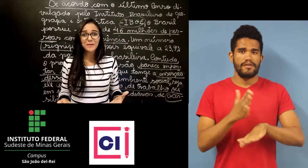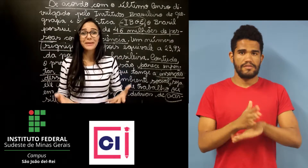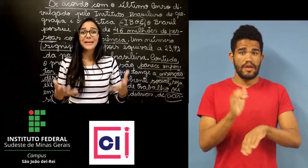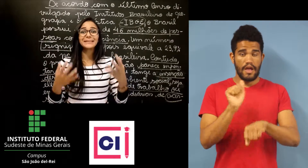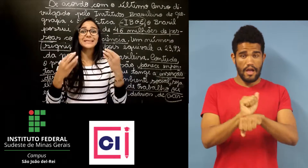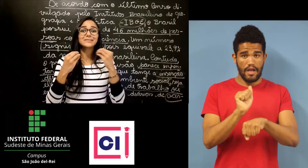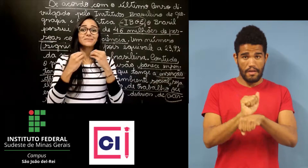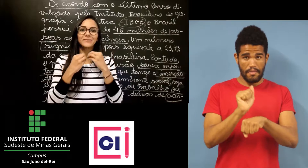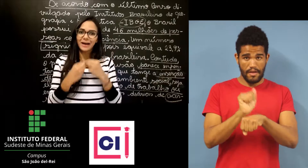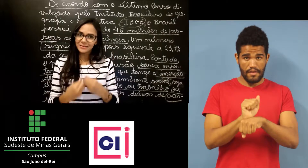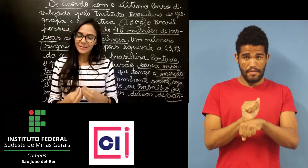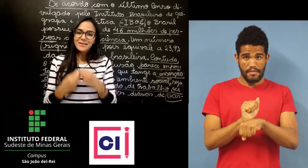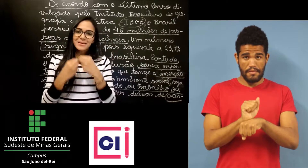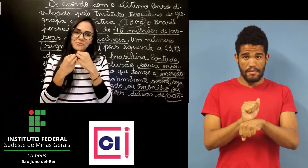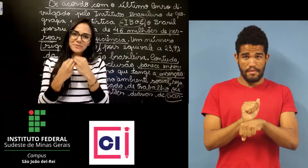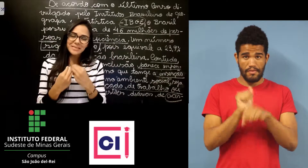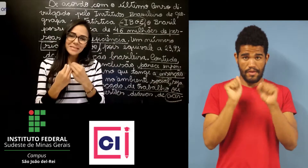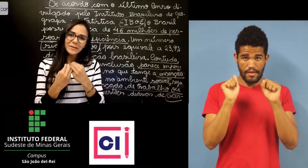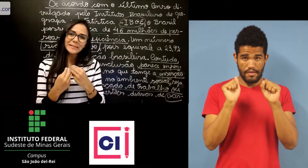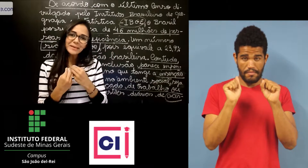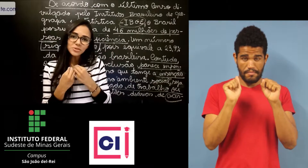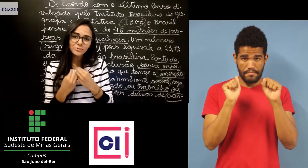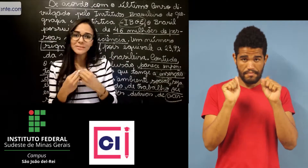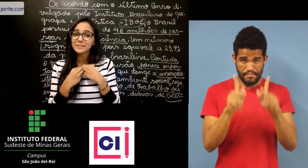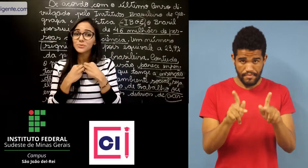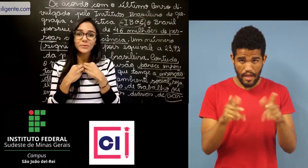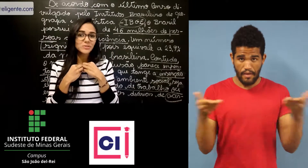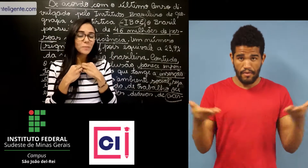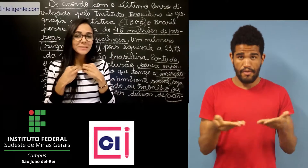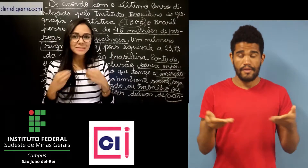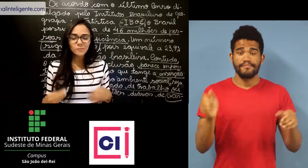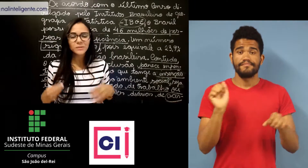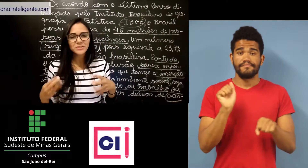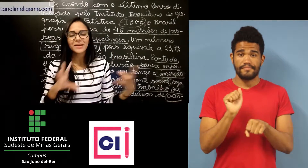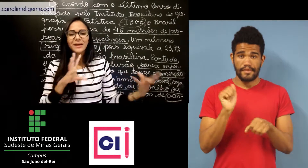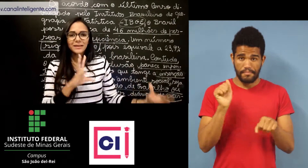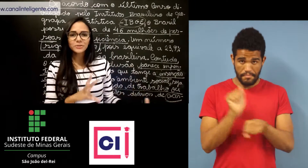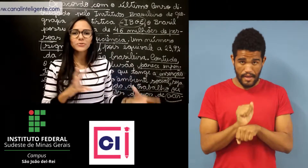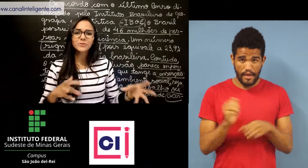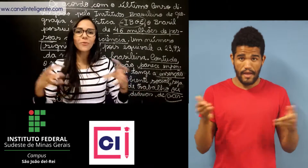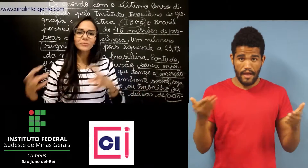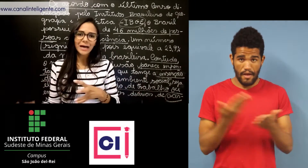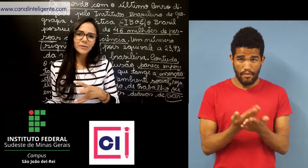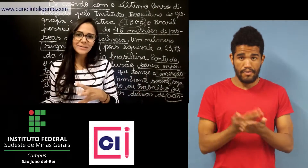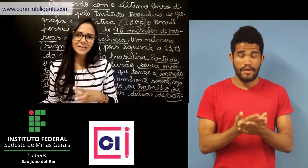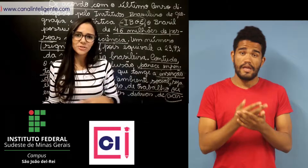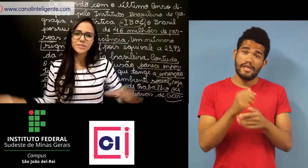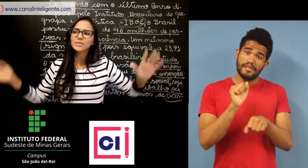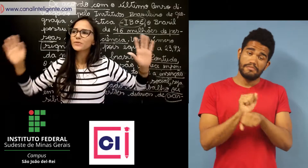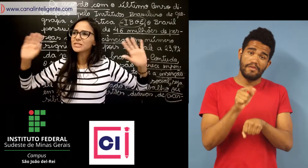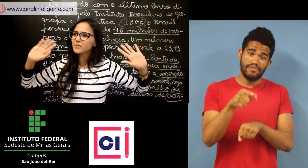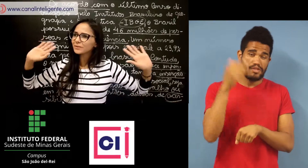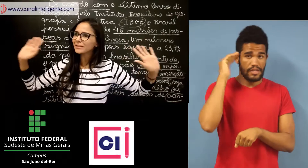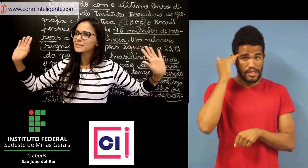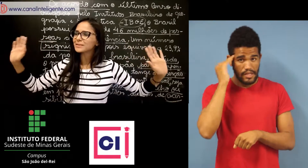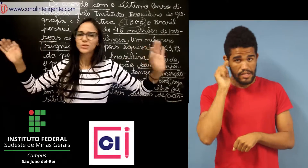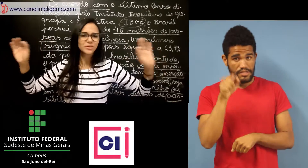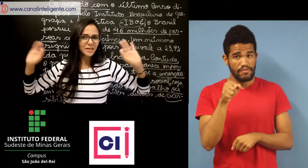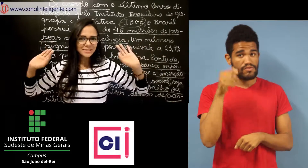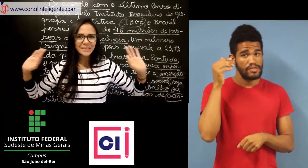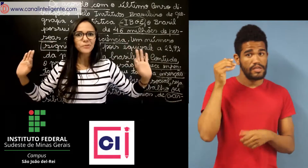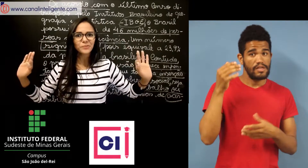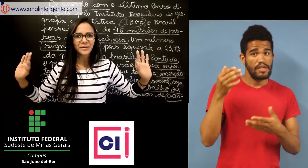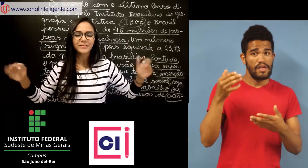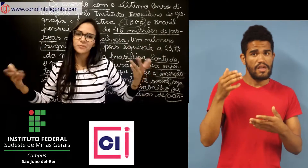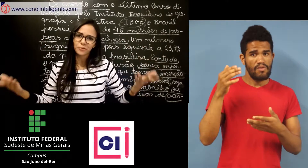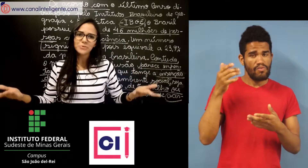aqui, eu espero que ela tenha sido válida e que vocês tenham entendido essa estrutura super simples de introdução com dado e estatística. Se você tiver o dado e